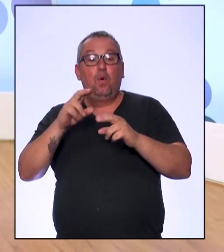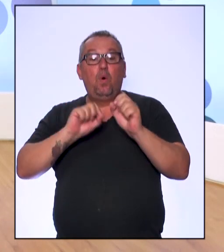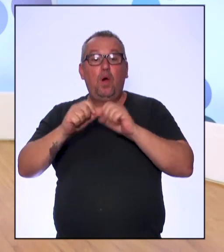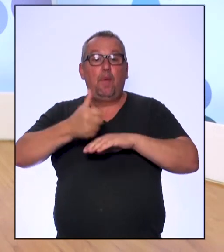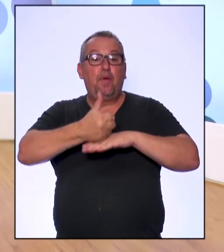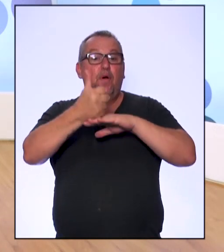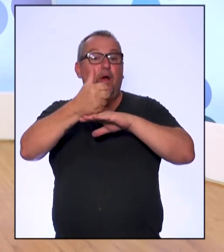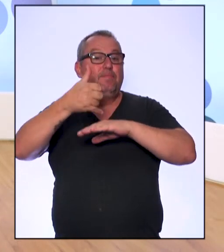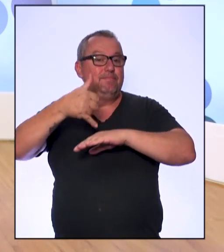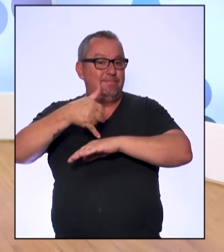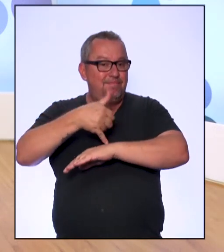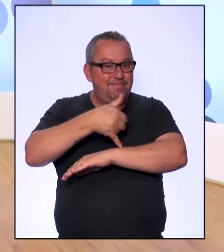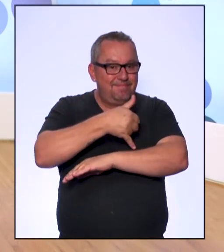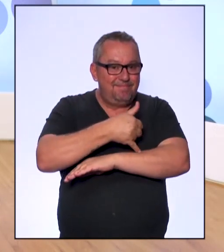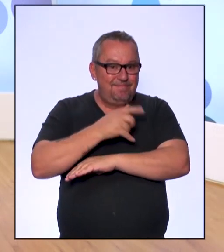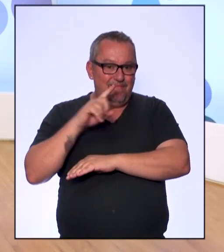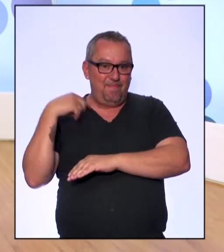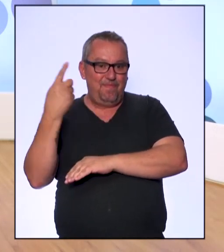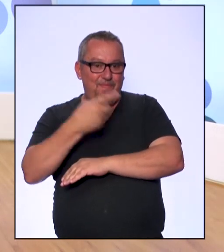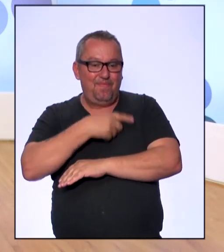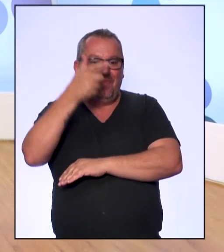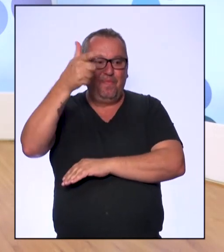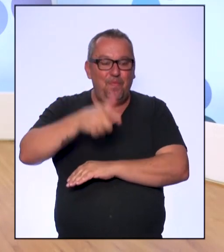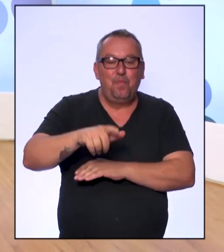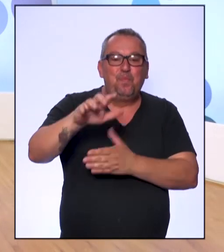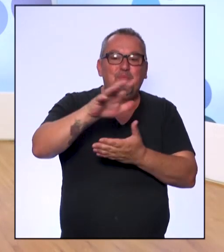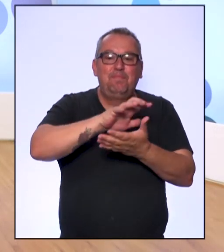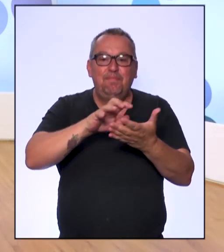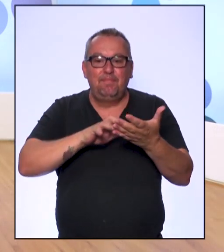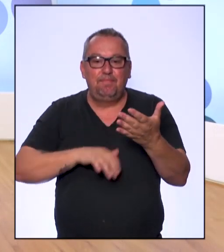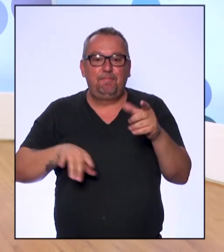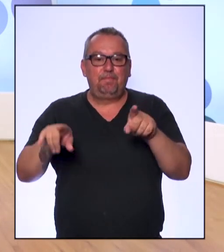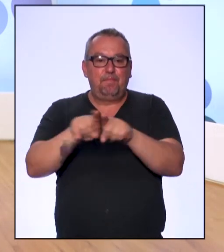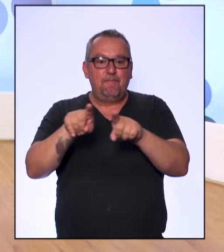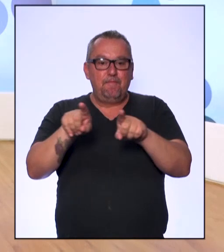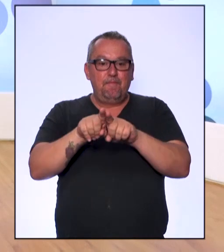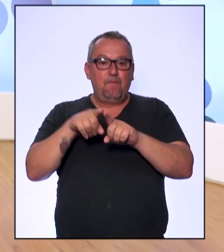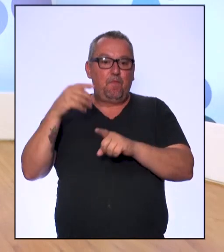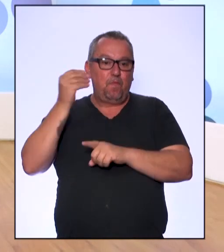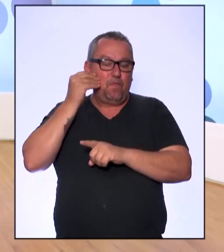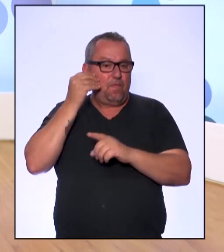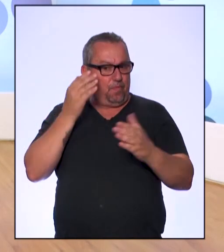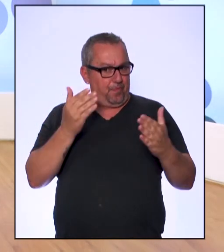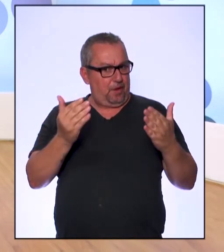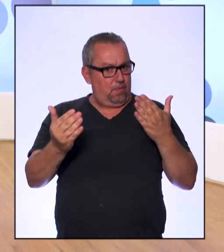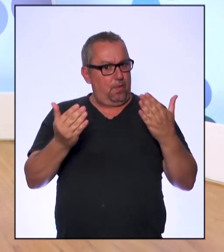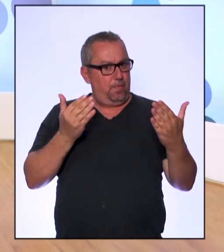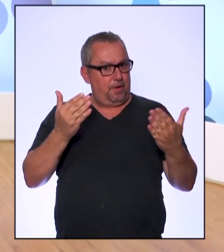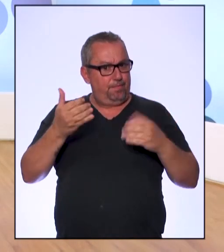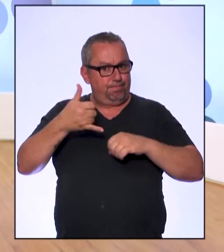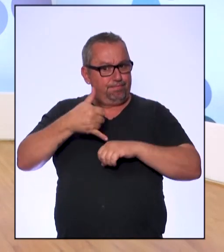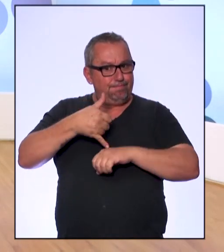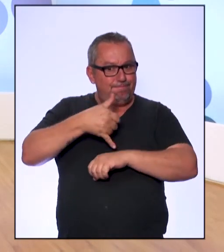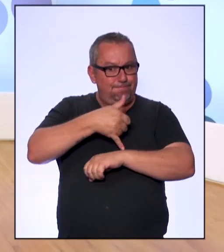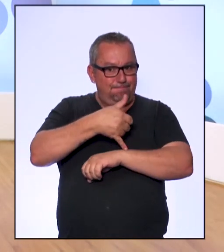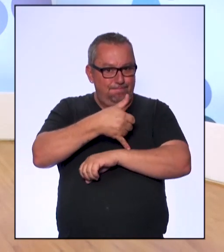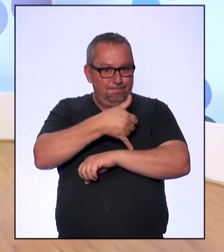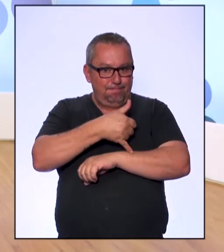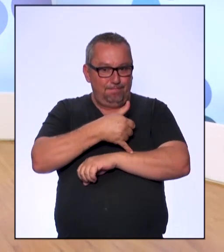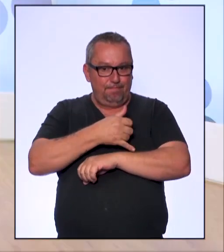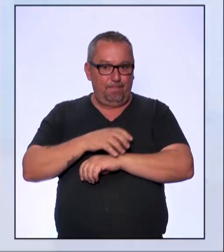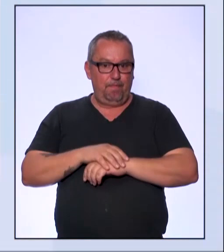Muito bem. Então, agora nós vamos ver um outro texto também, trazendo a comparação da tatuagem. Vamos